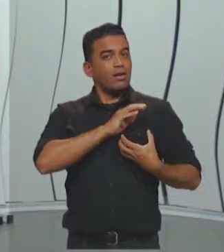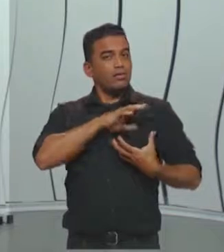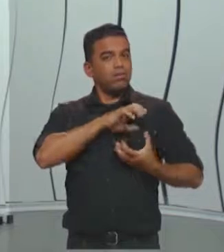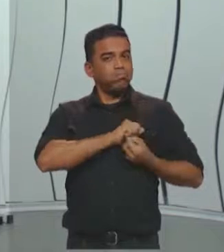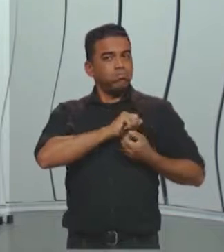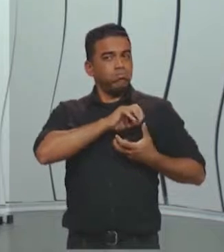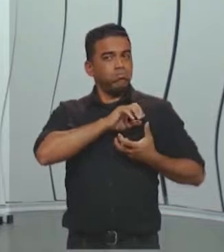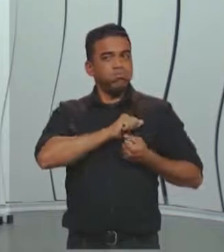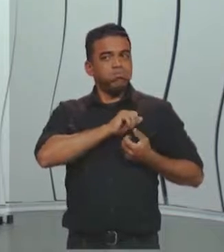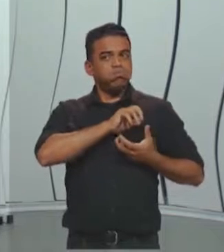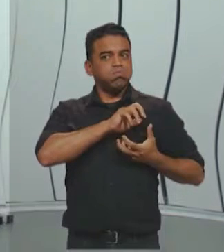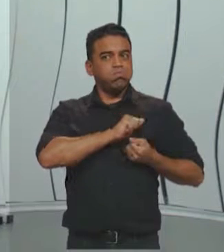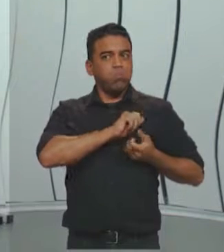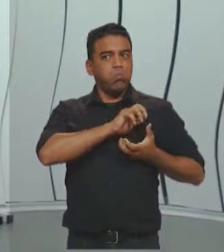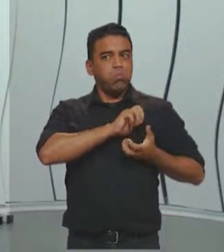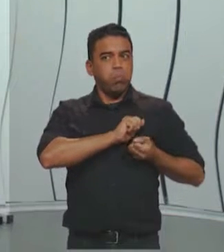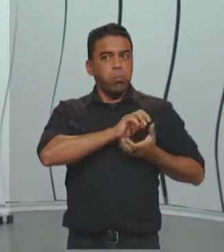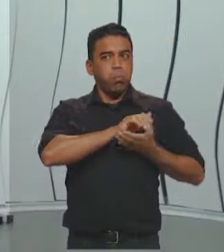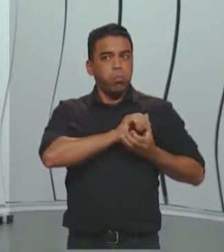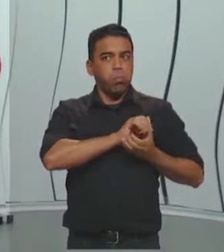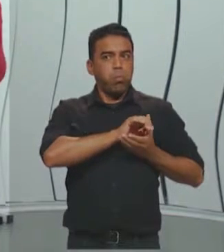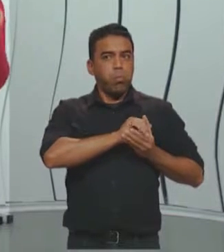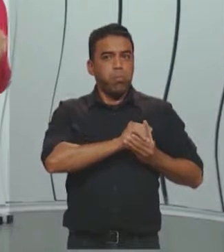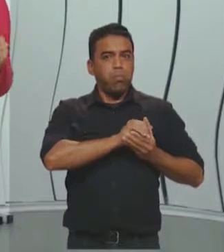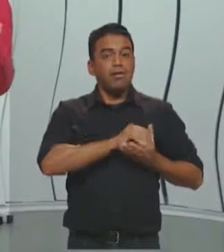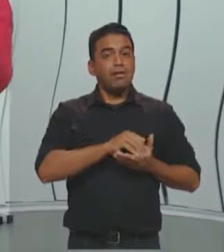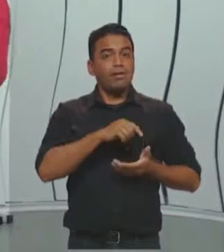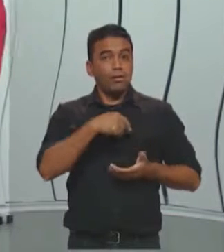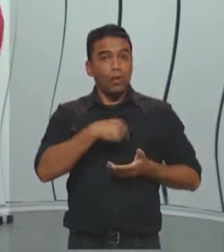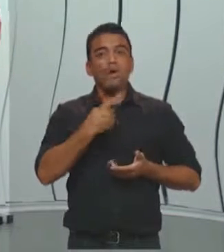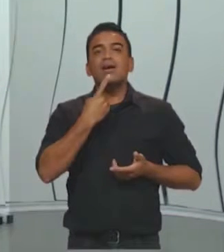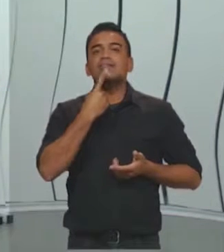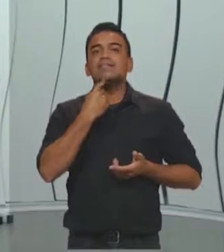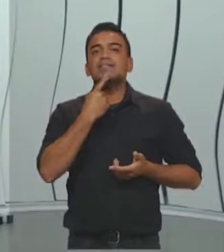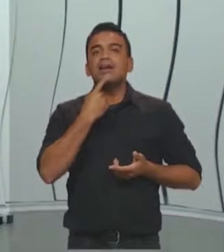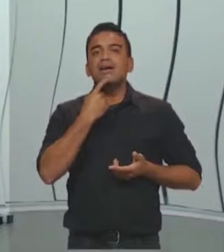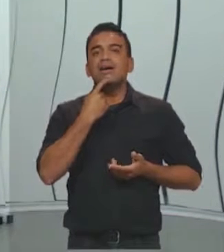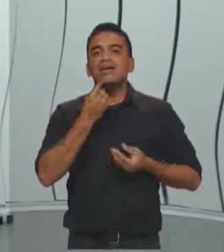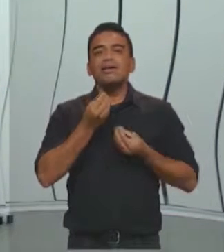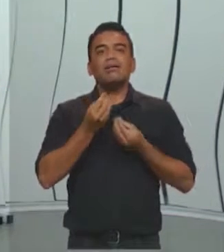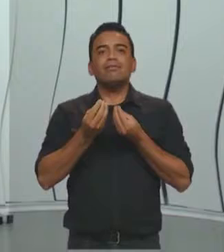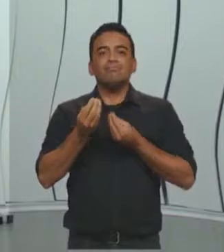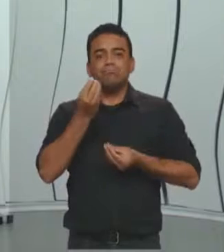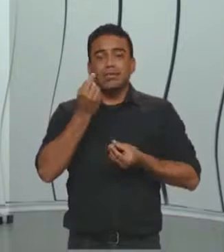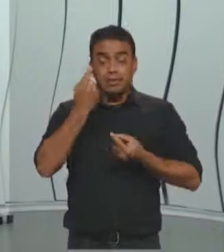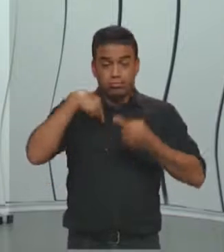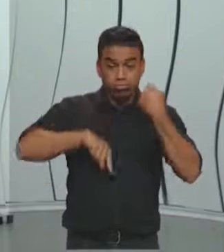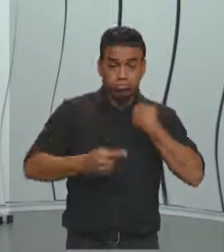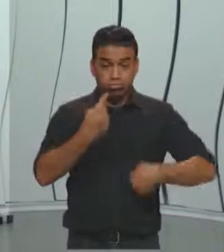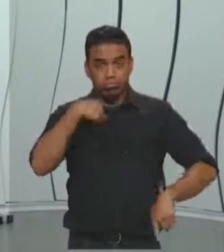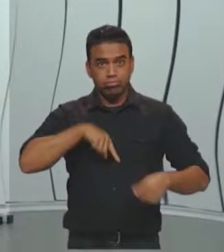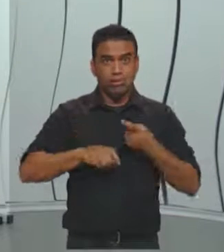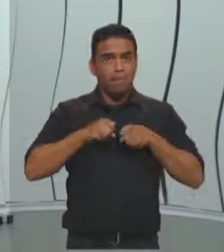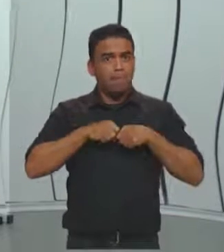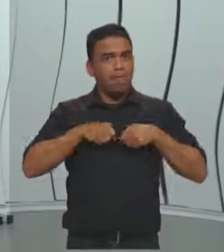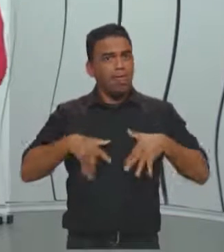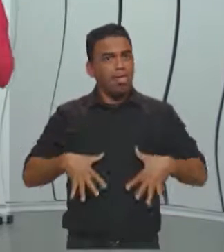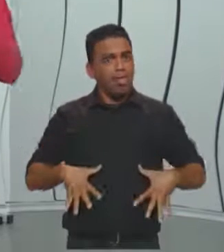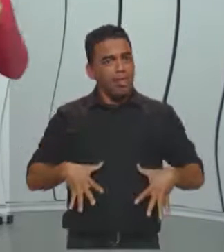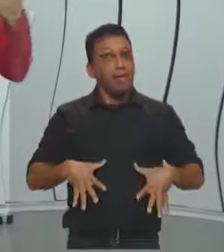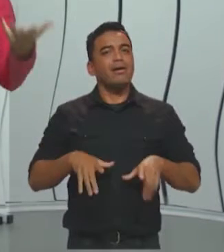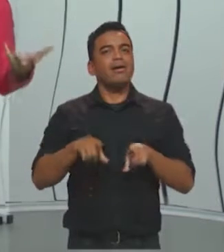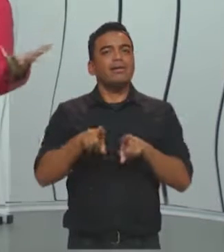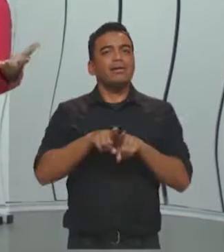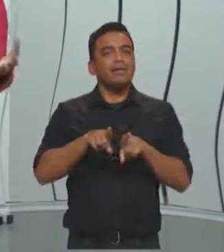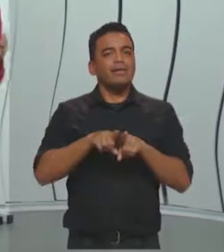Na verdade, o sangue, ele exerce um papel importante na distribuição de nutrientes e eliminação